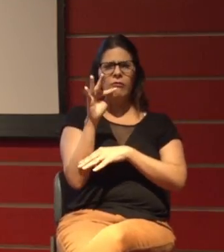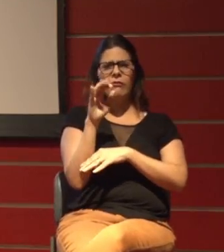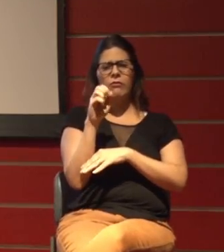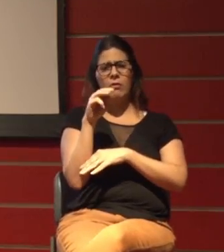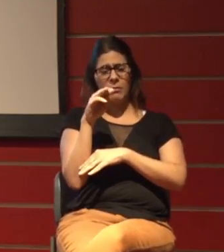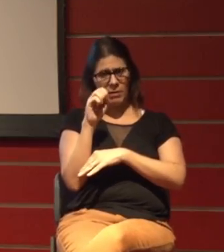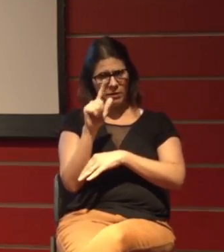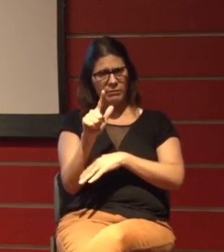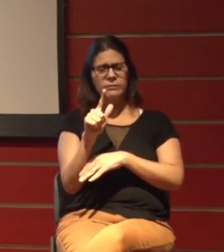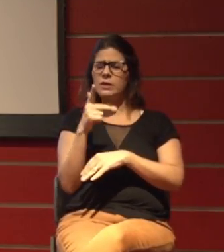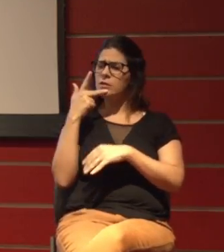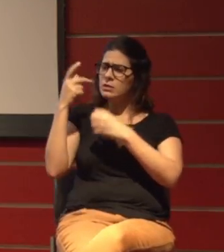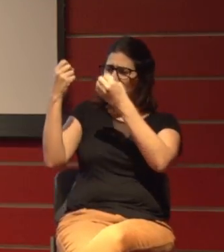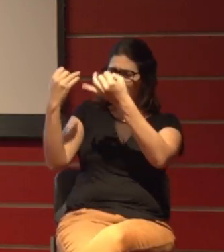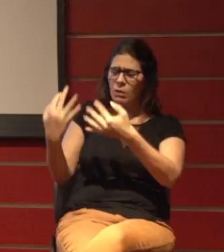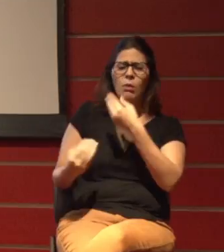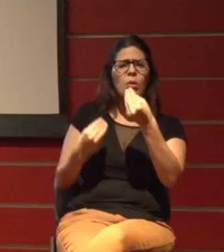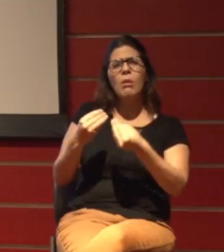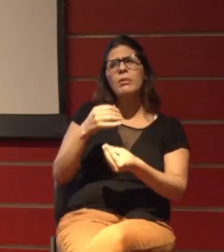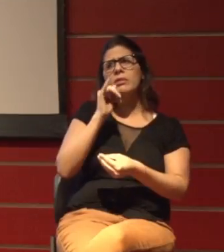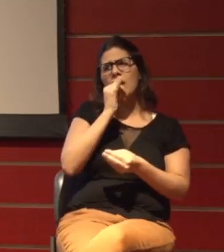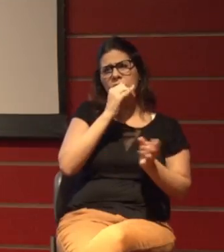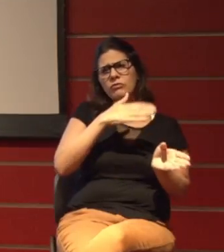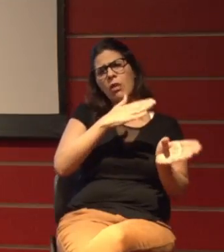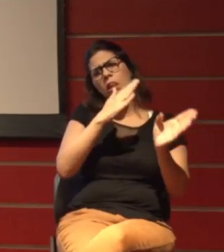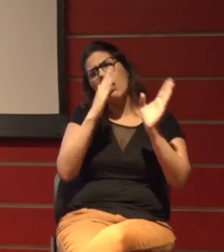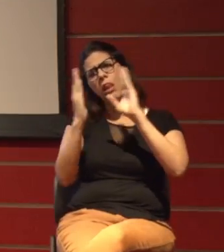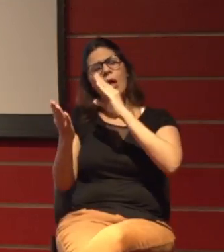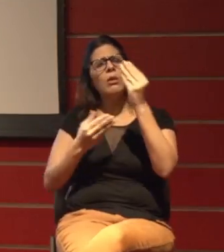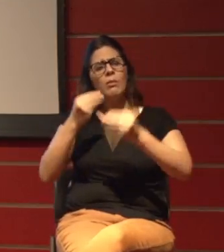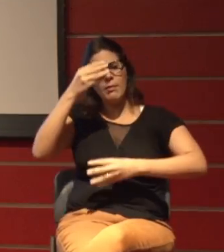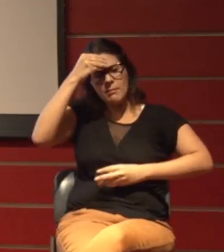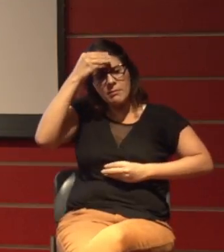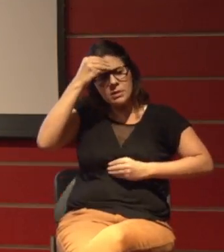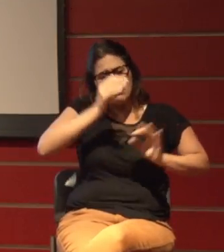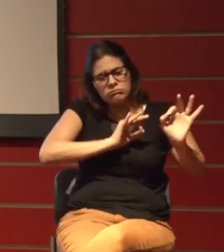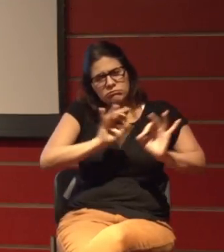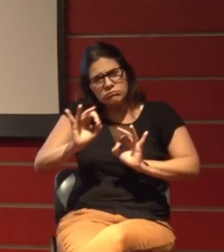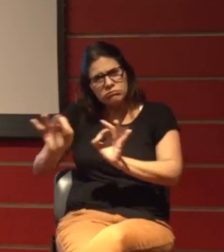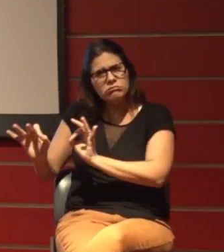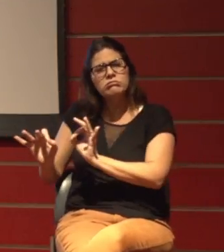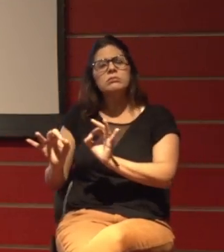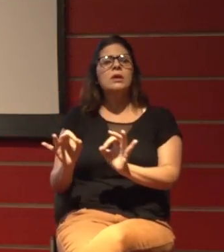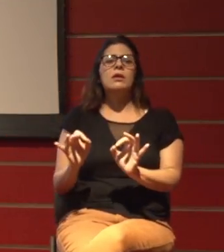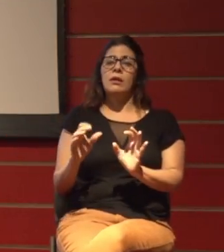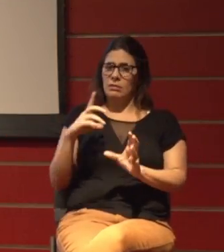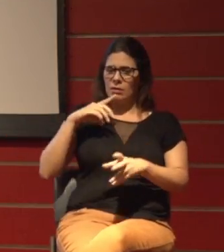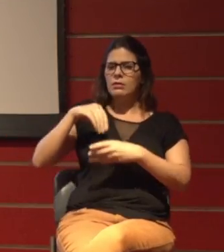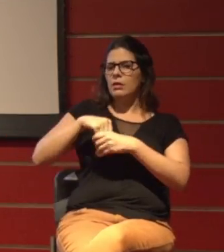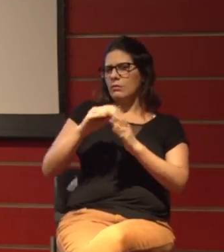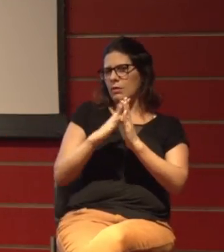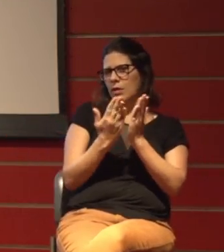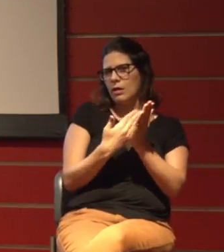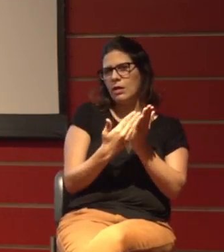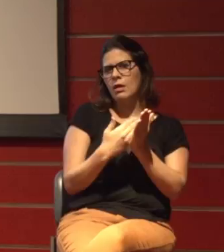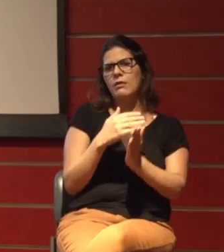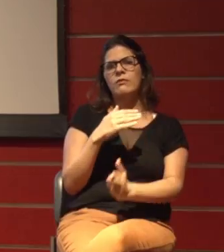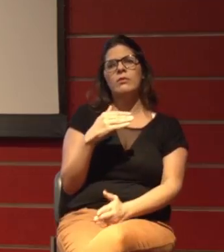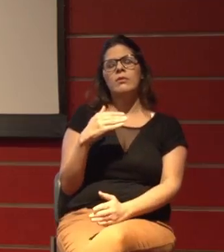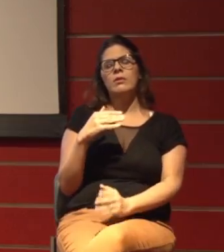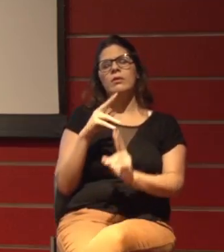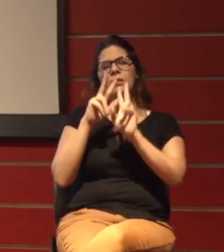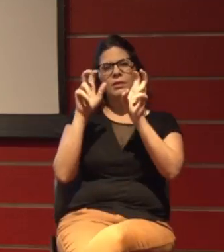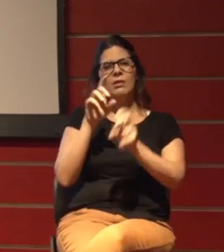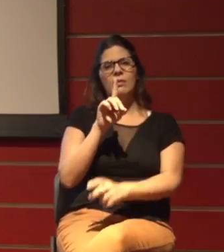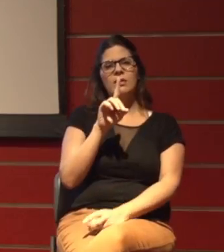falou bem sobre construção de narrativa em sim e personagem e é por exemplo no defeito de cor uma das coisas que eu mais gosto é como